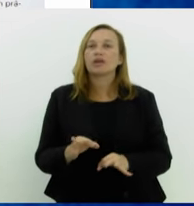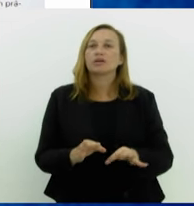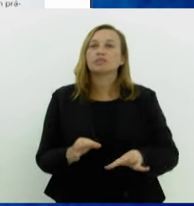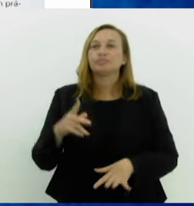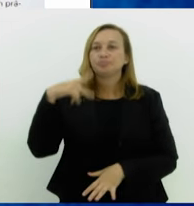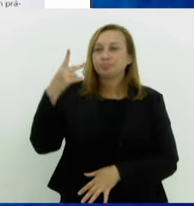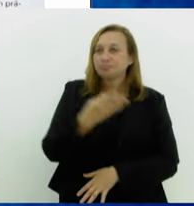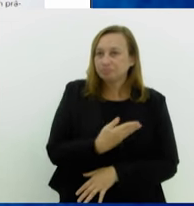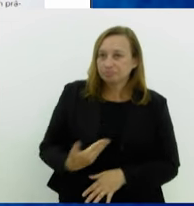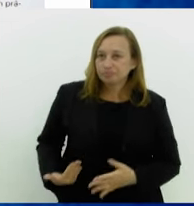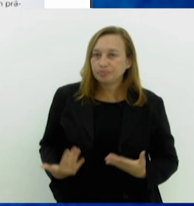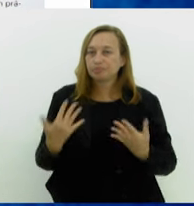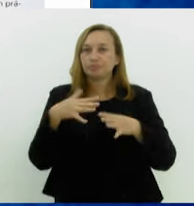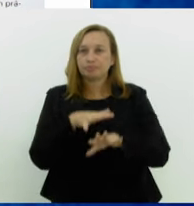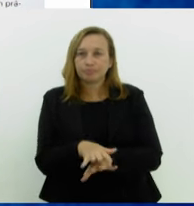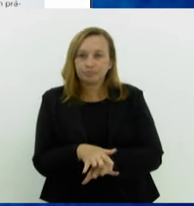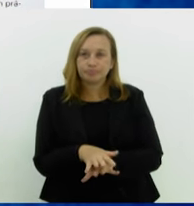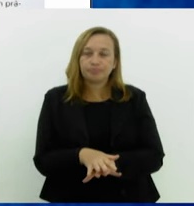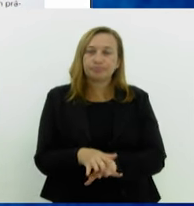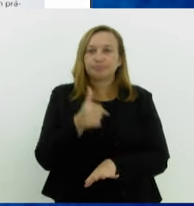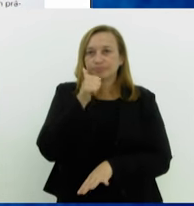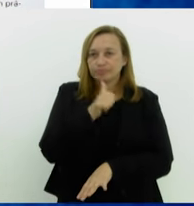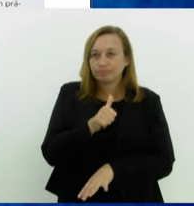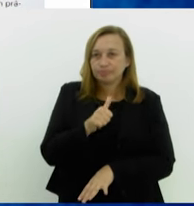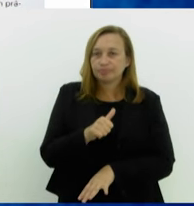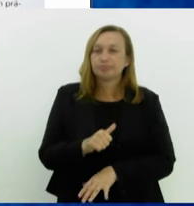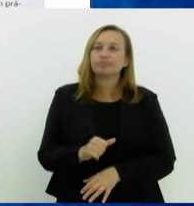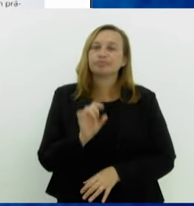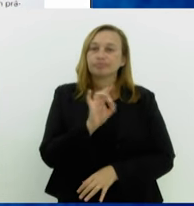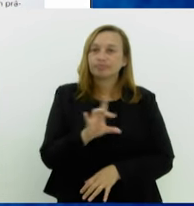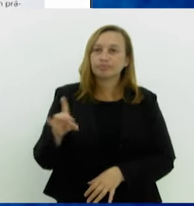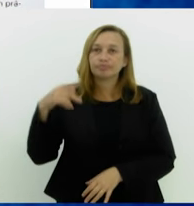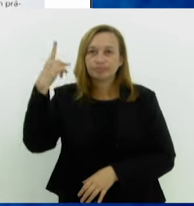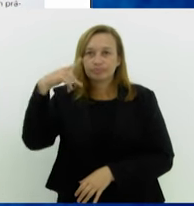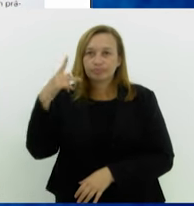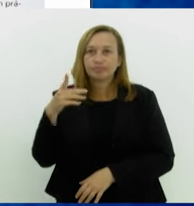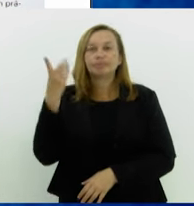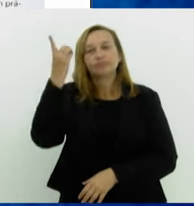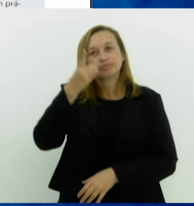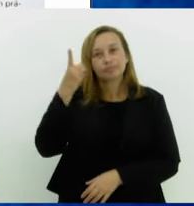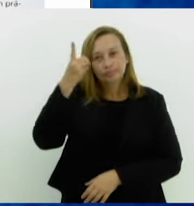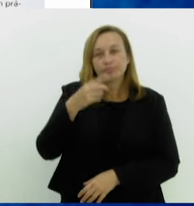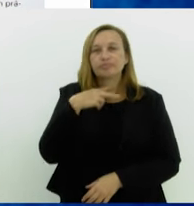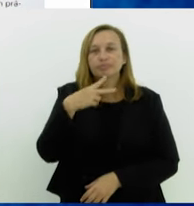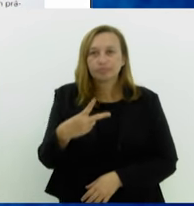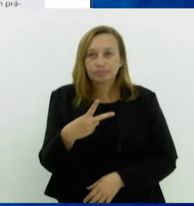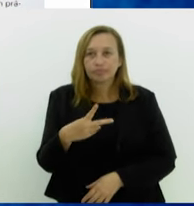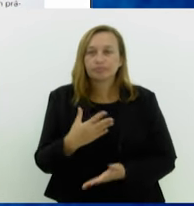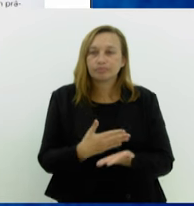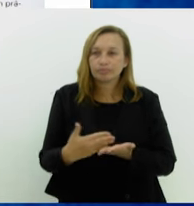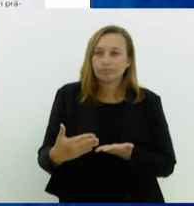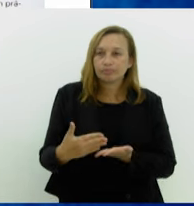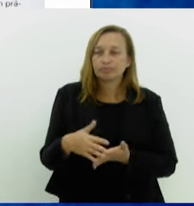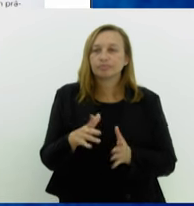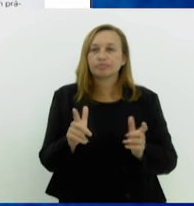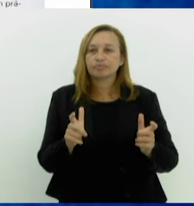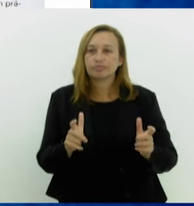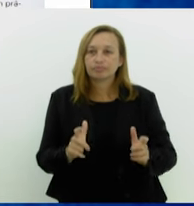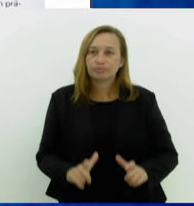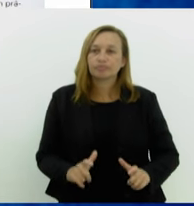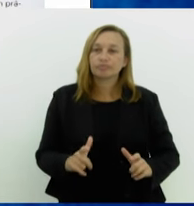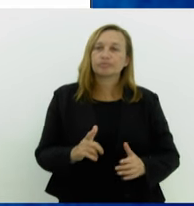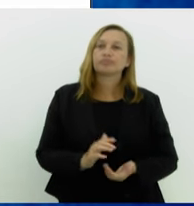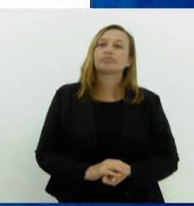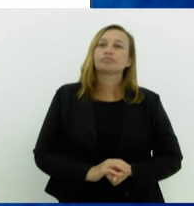inclusão socioeconômica dessas mulheres e cabe as vereadoras as deputadas talvez terem voz para começar isso no seu território pode passar pra